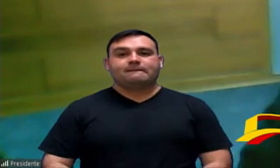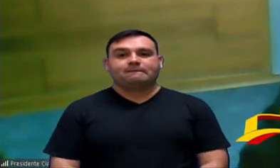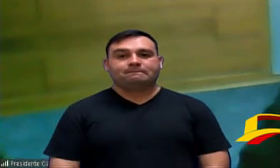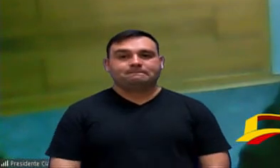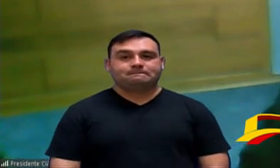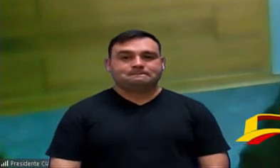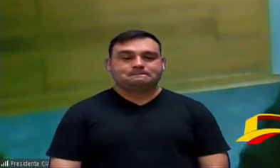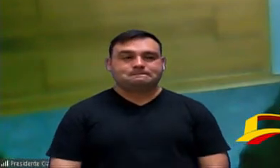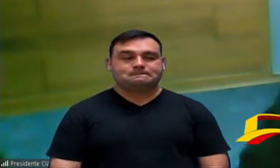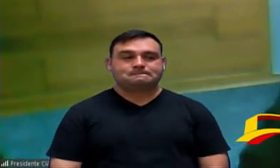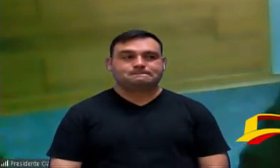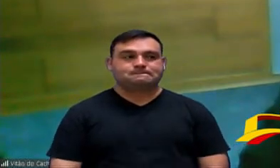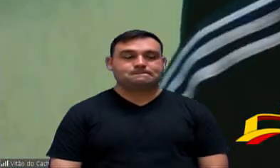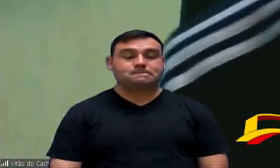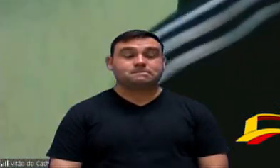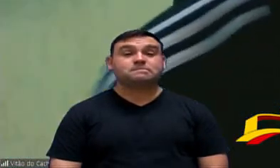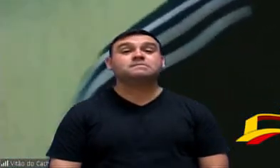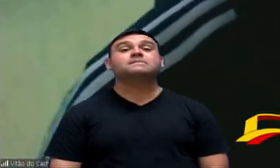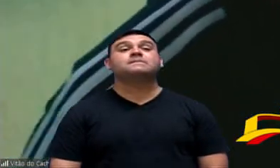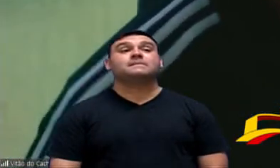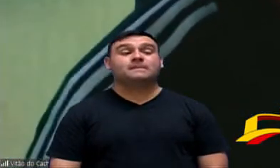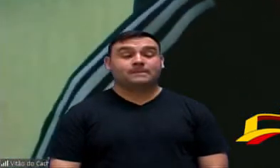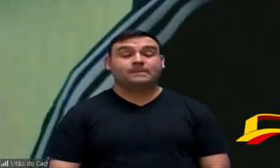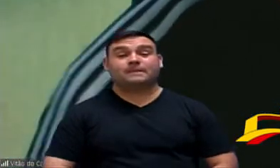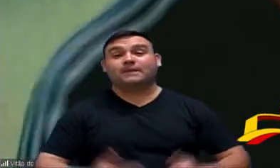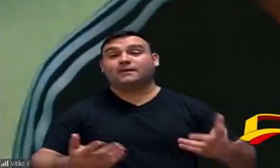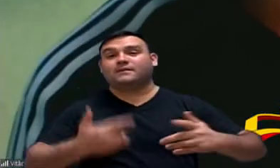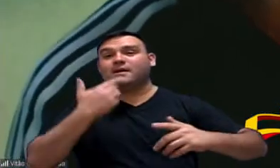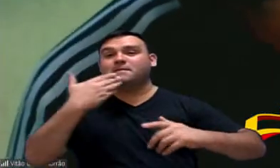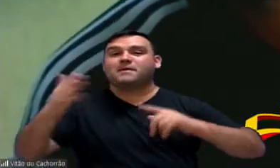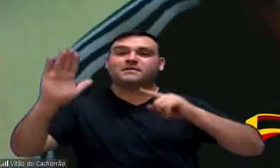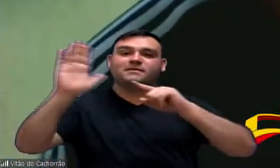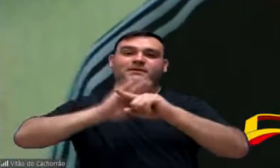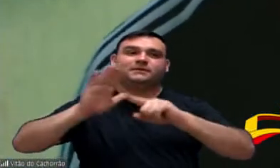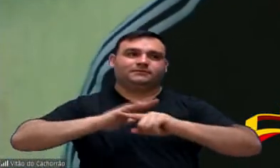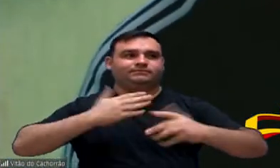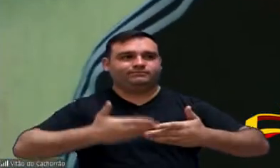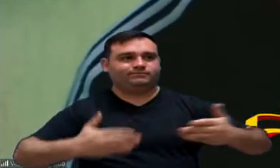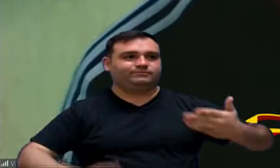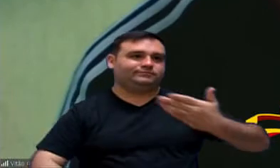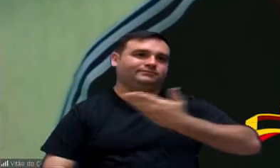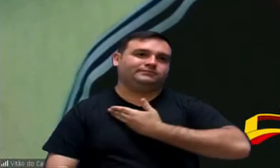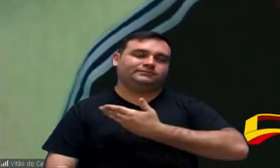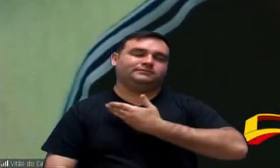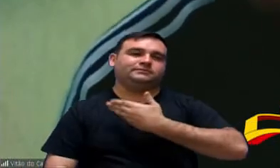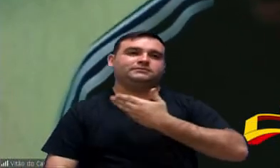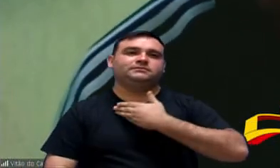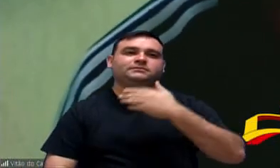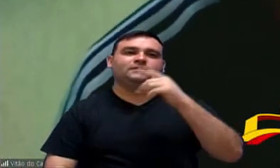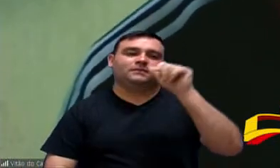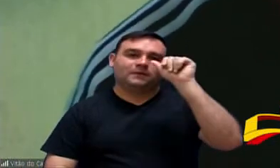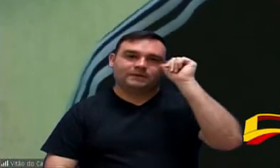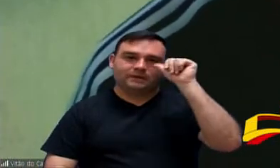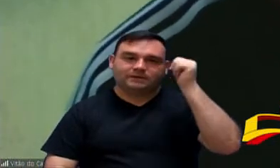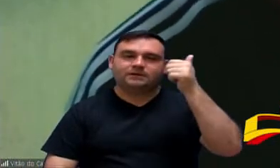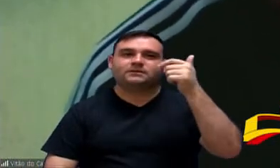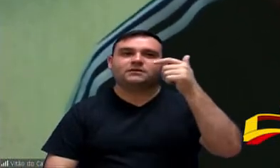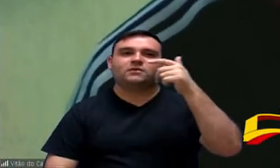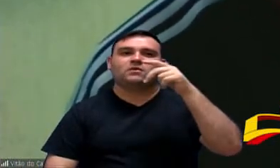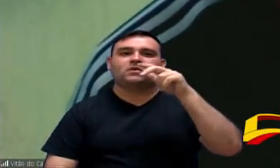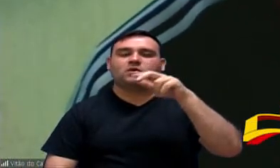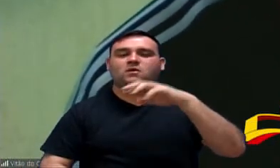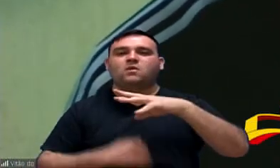Acho que ele quer falar, hein? Pensa no requerimento, Cláudio. Meus amigos, Salatiel,